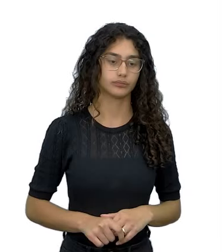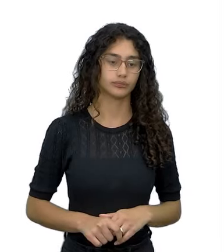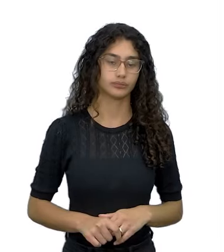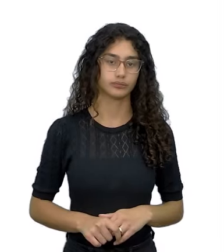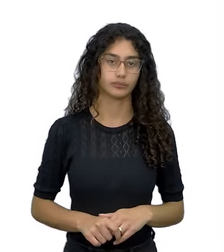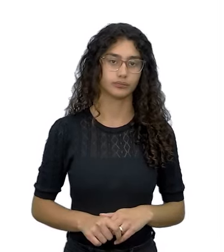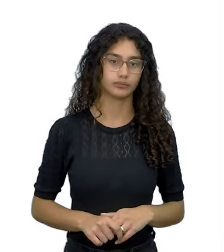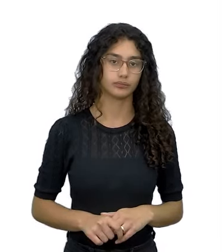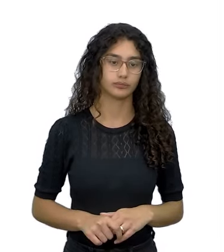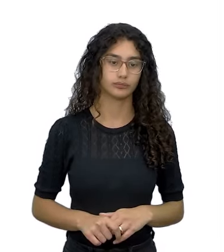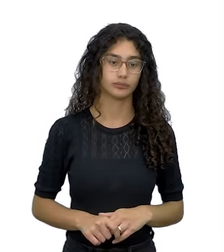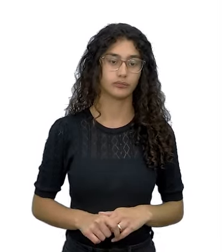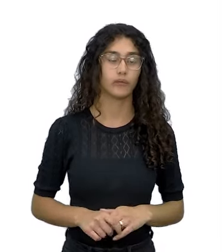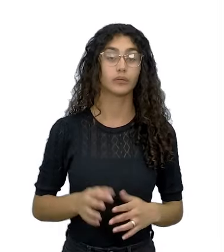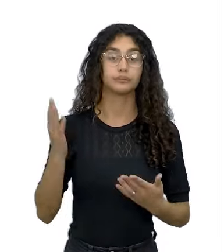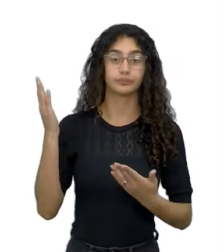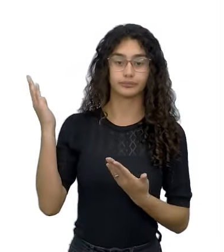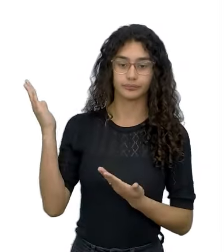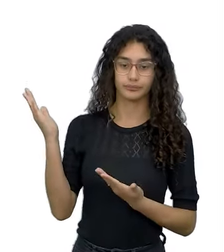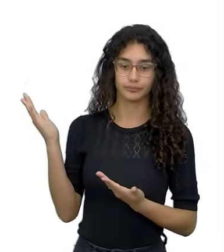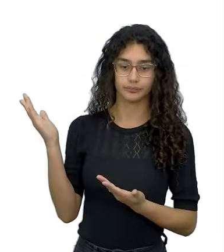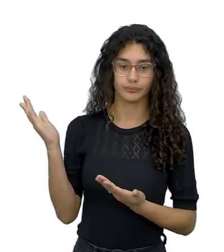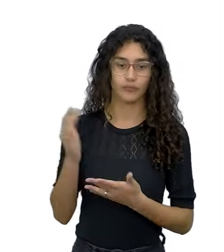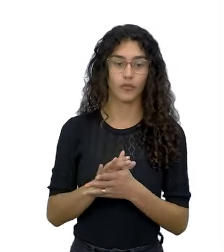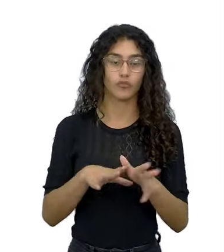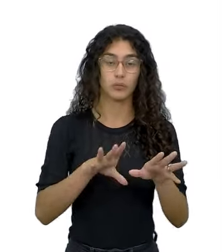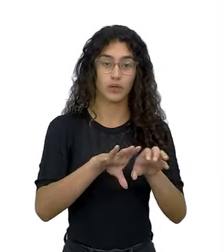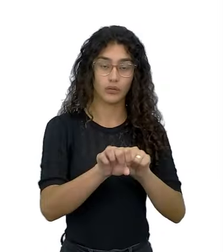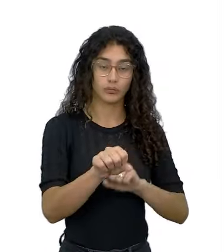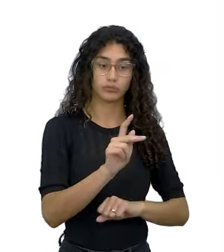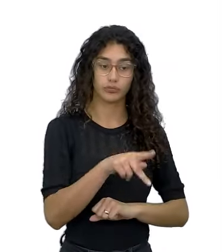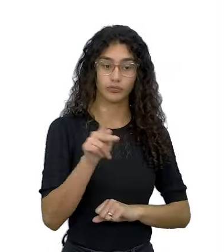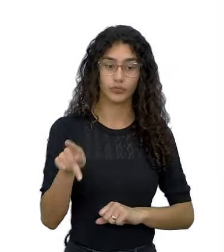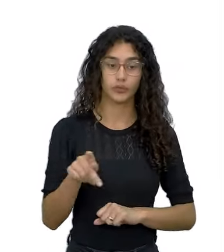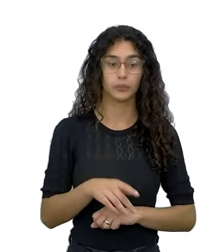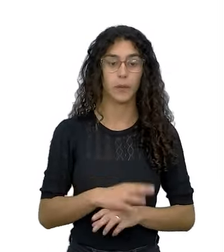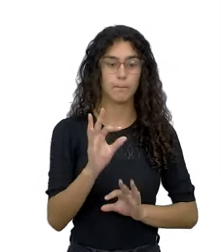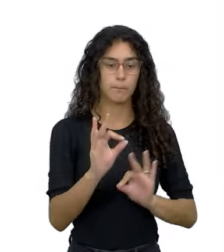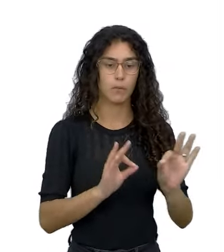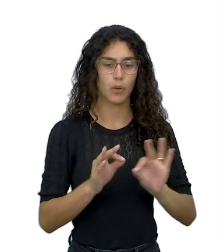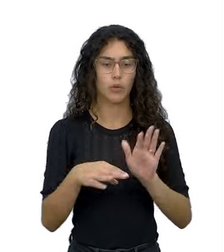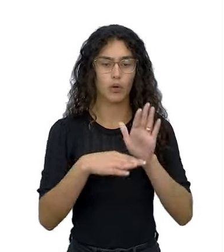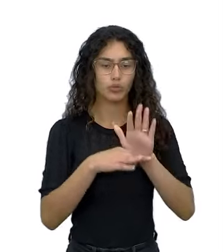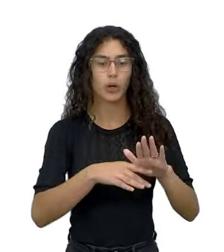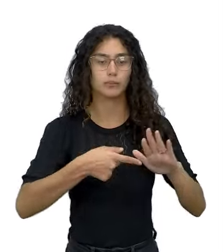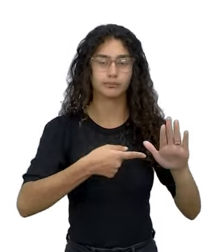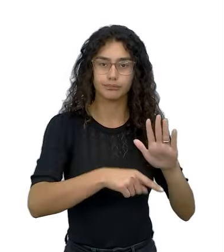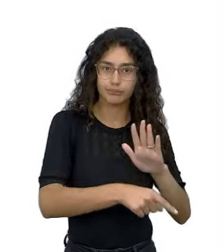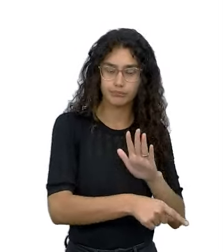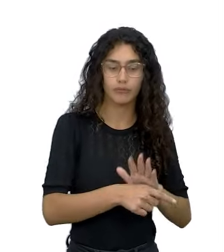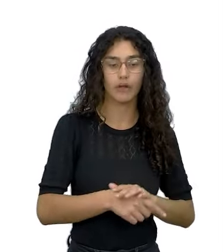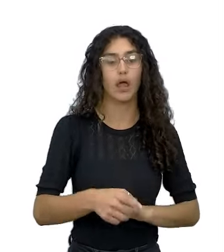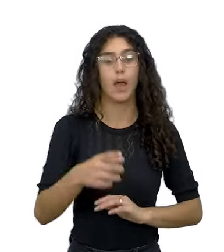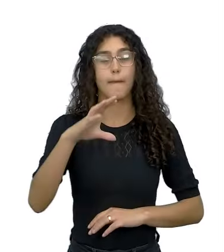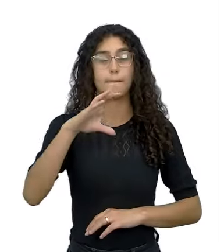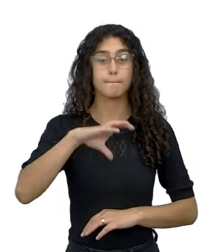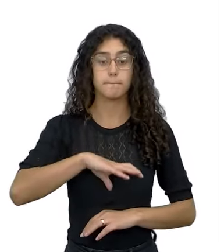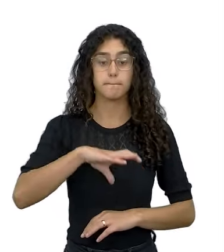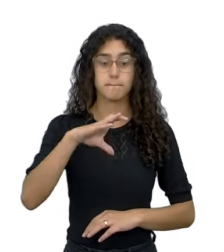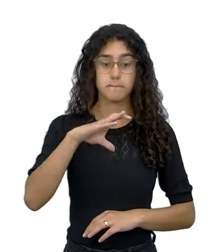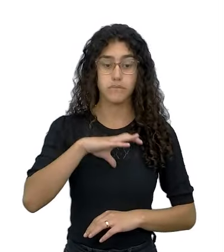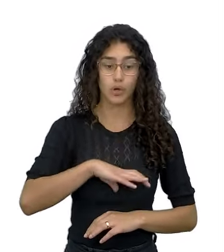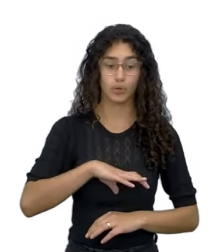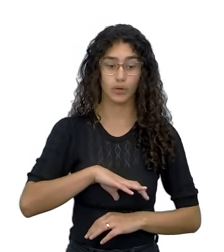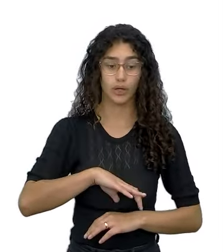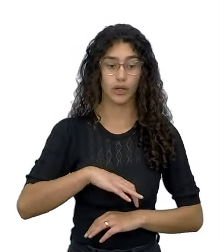Bom, nós temos então a tela inicial, formação para professores, né, do programa Recuperação e Aprofundamento, língua portuguesa, voltado